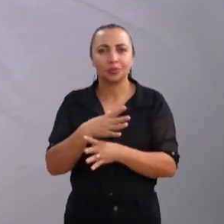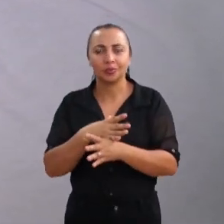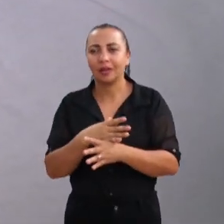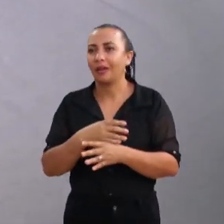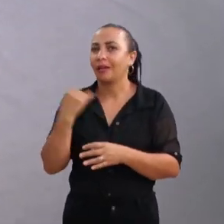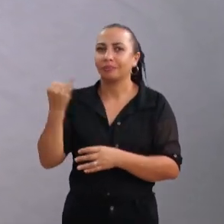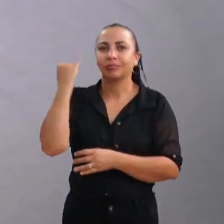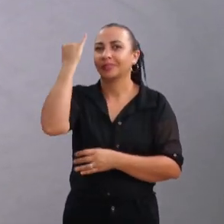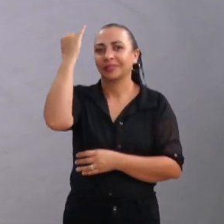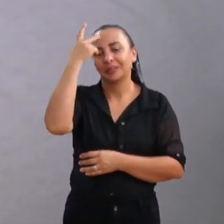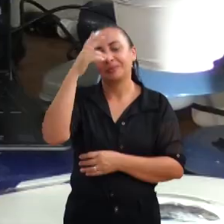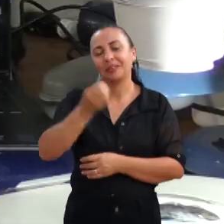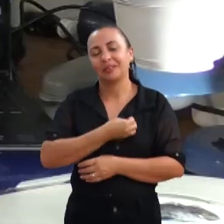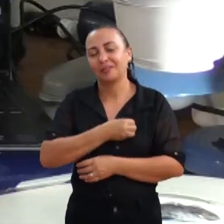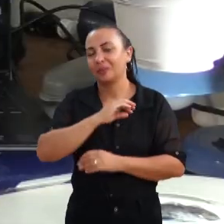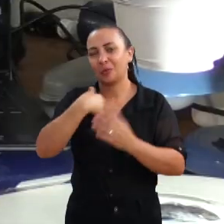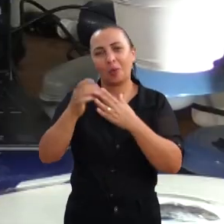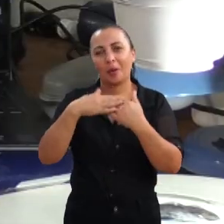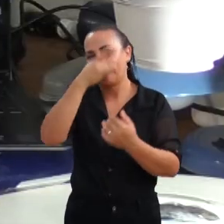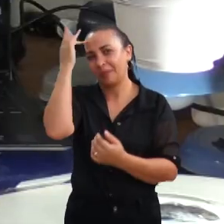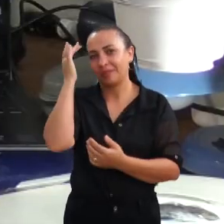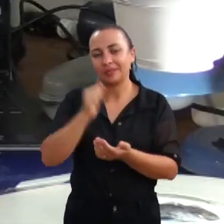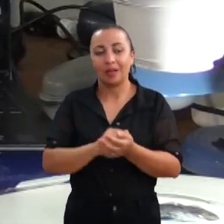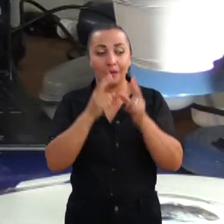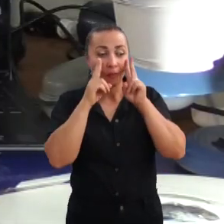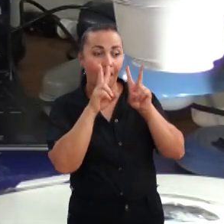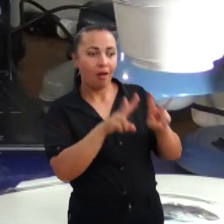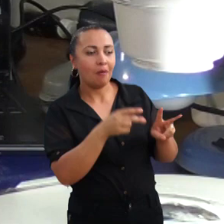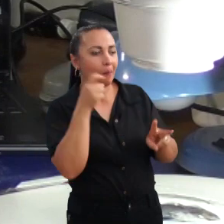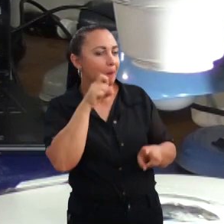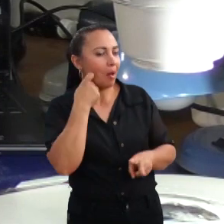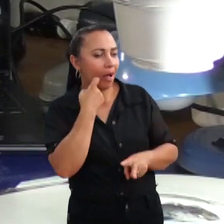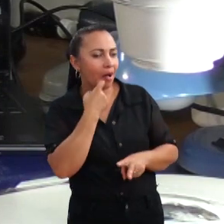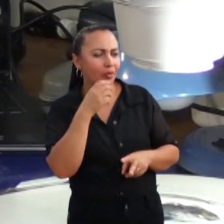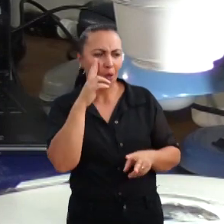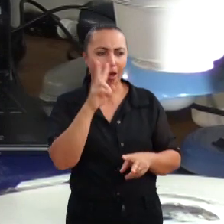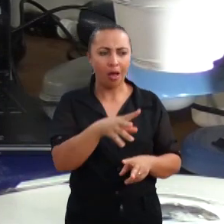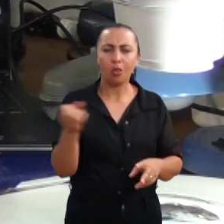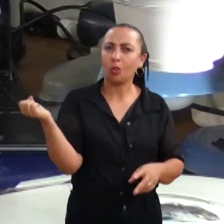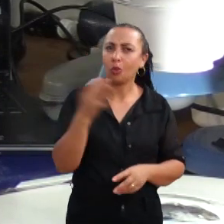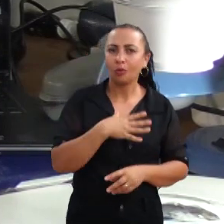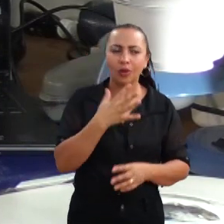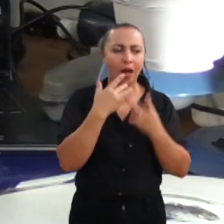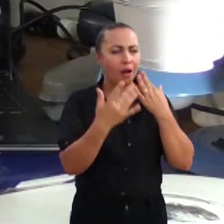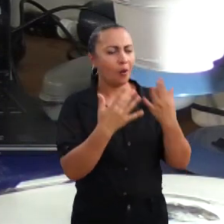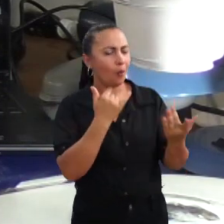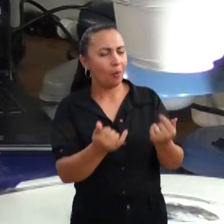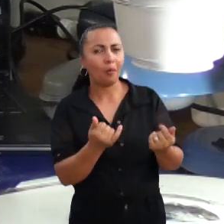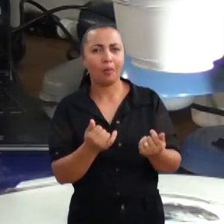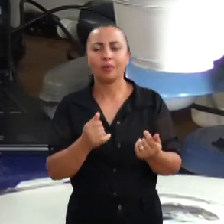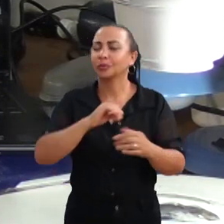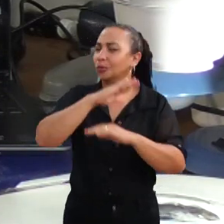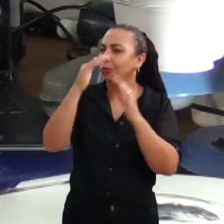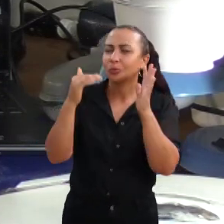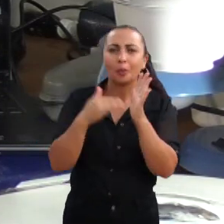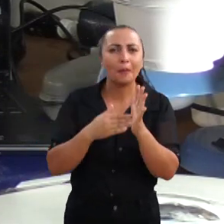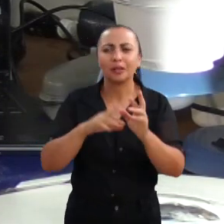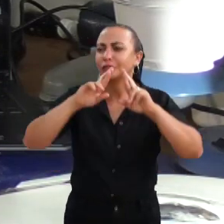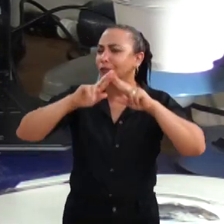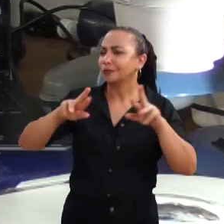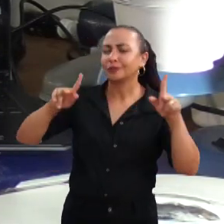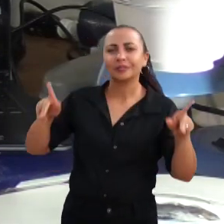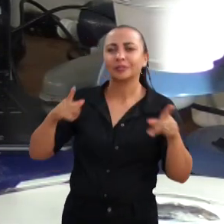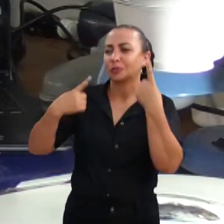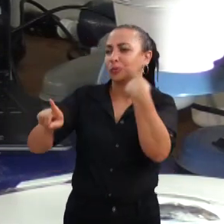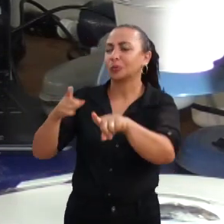de qualquer estudioso. Quando a gente viu aquele peixe ali, a gente já sabia que era uma espécie nova. E quando a gente viu a coloração, viu que ele era